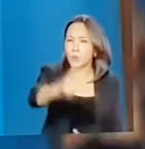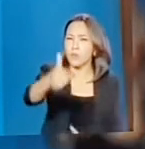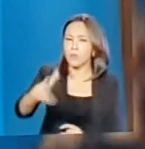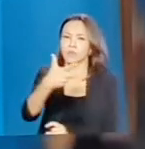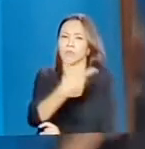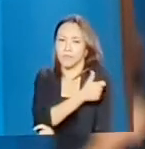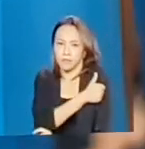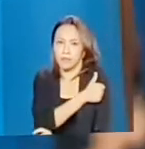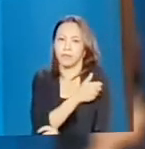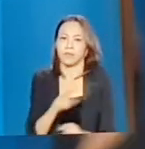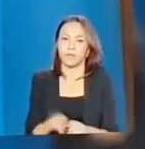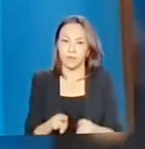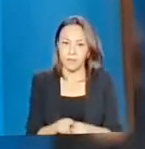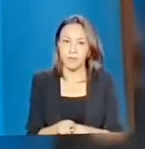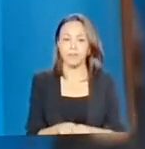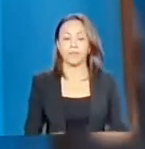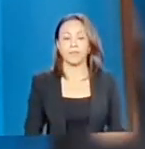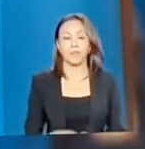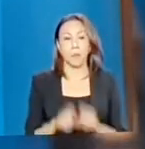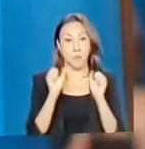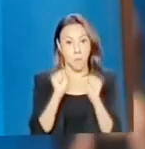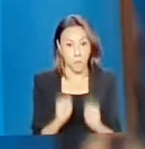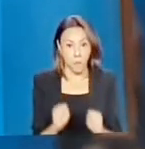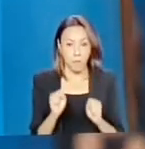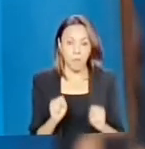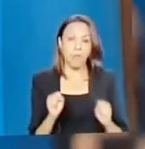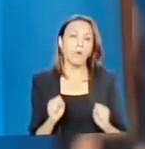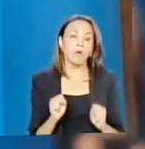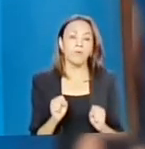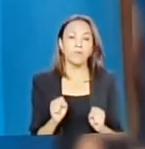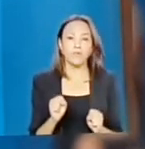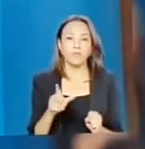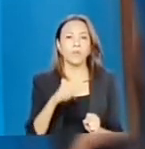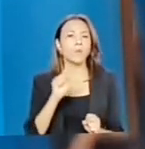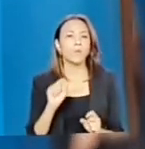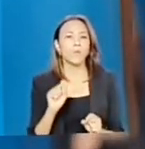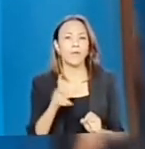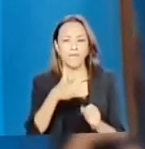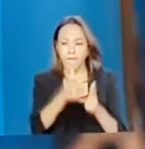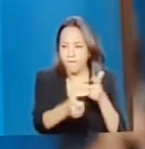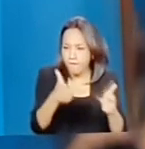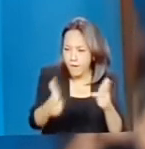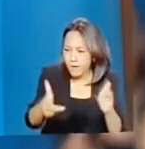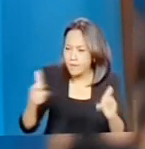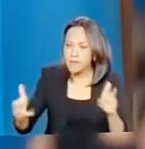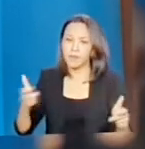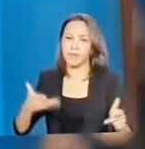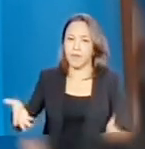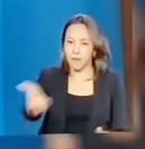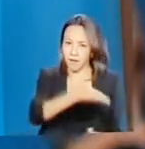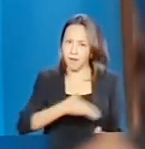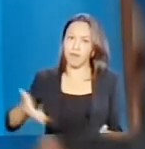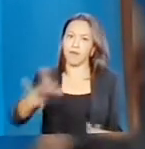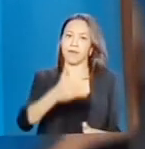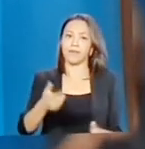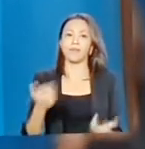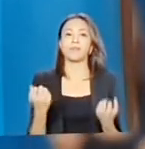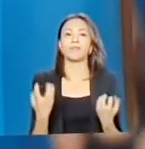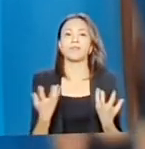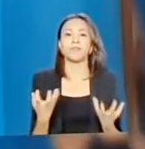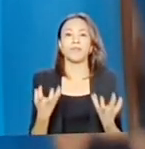buscamos, possam construir em nossa população vacinada a tão almejada